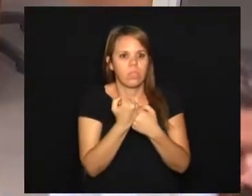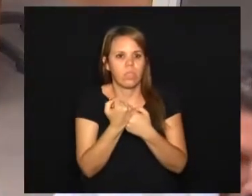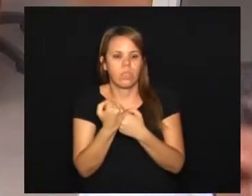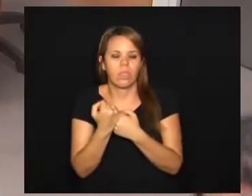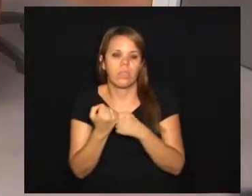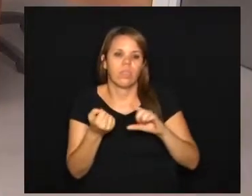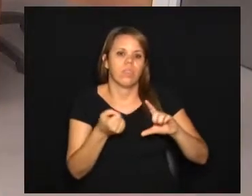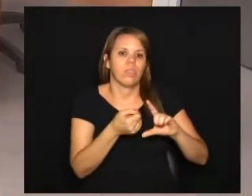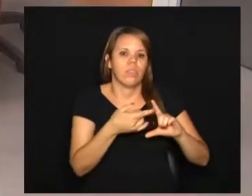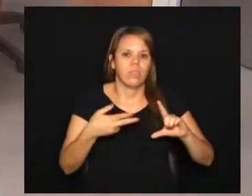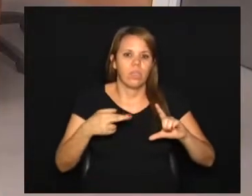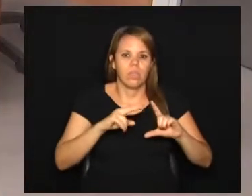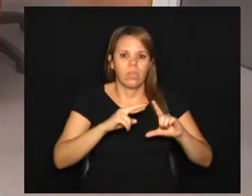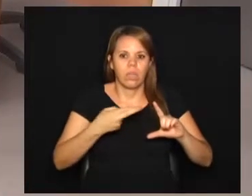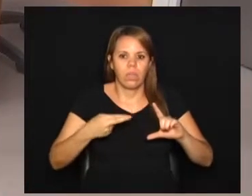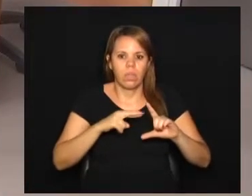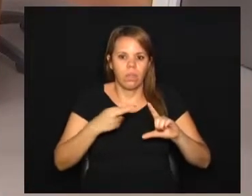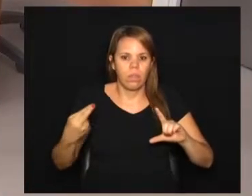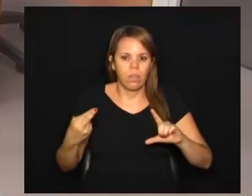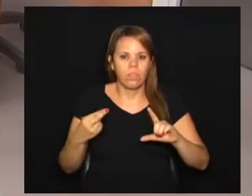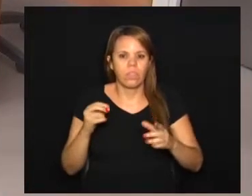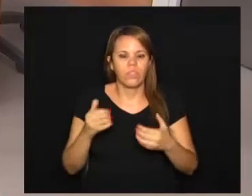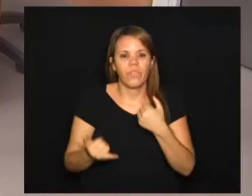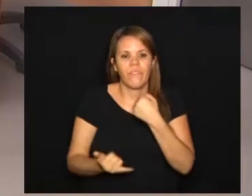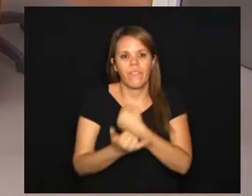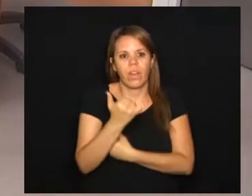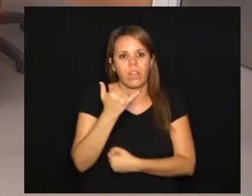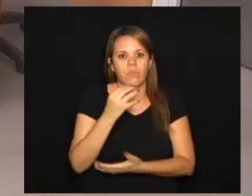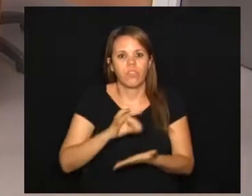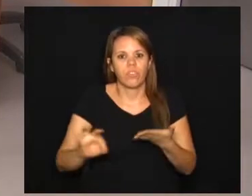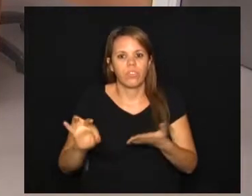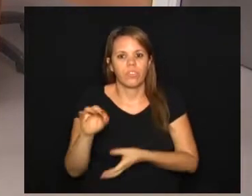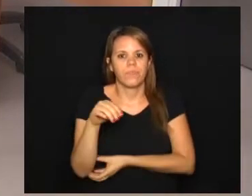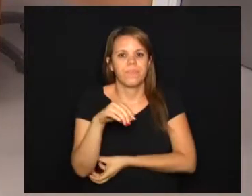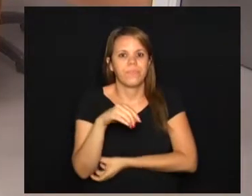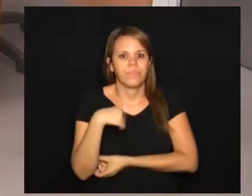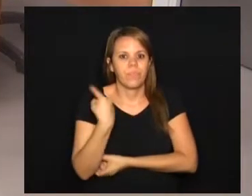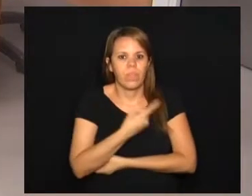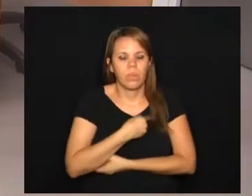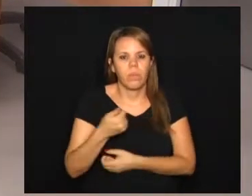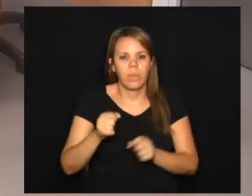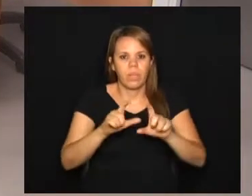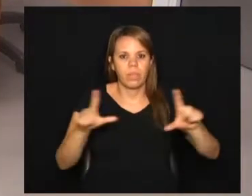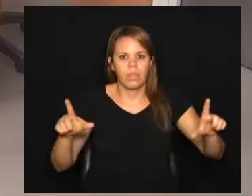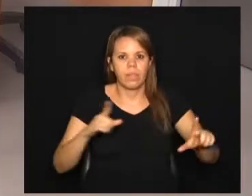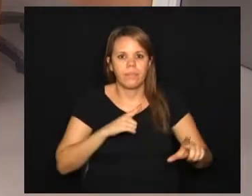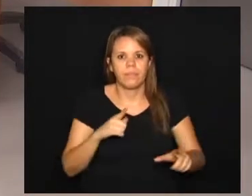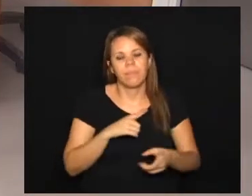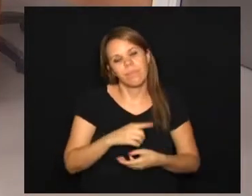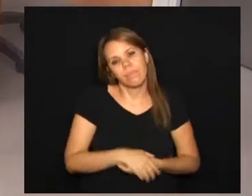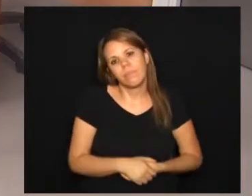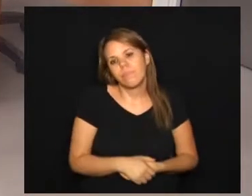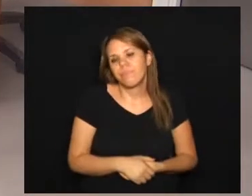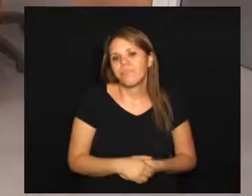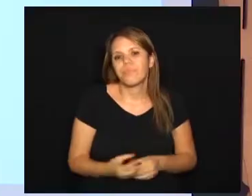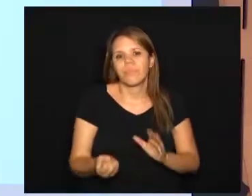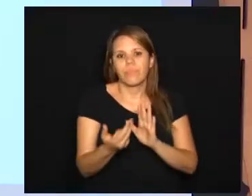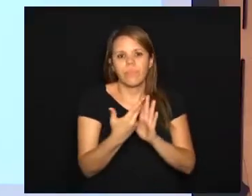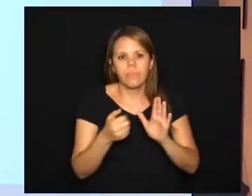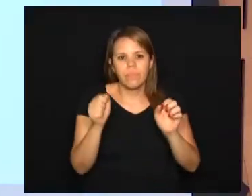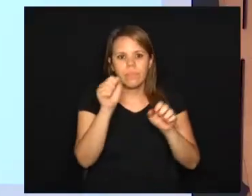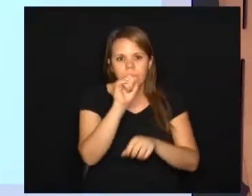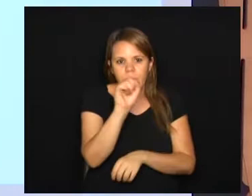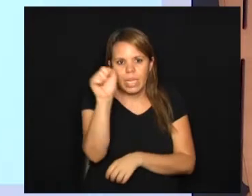seja expert nisso, se eu estiver falhando, vocês por favor me corrijam, né? Mas a nossa primeira tela aqui eu tenho escrito em azul em cima